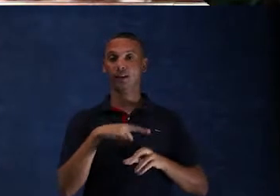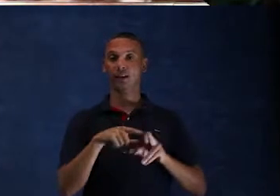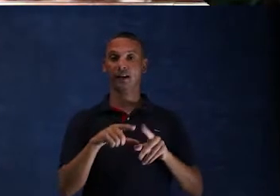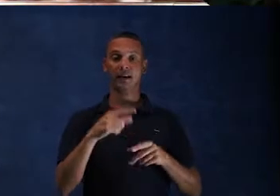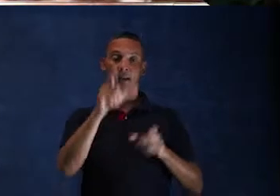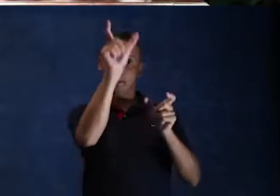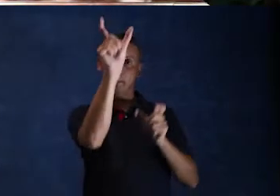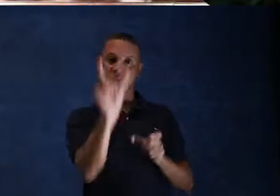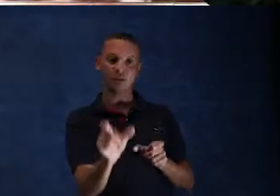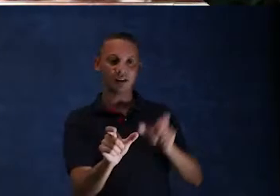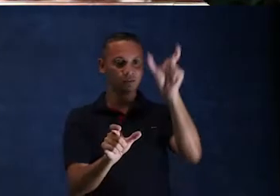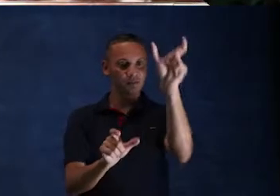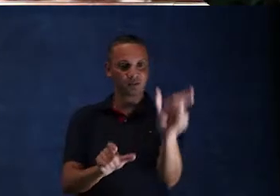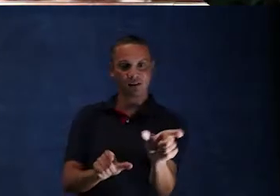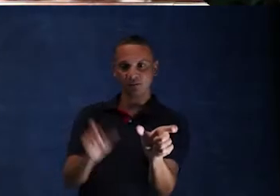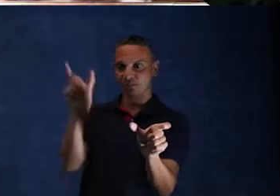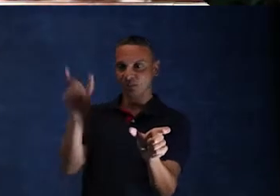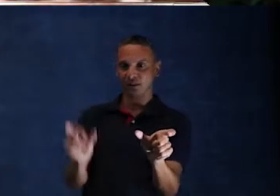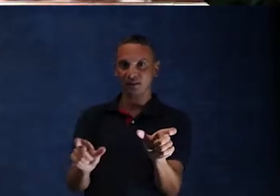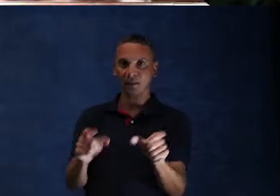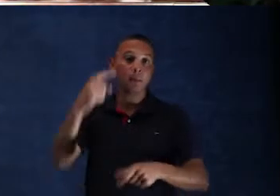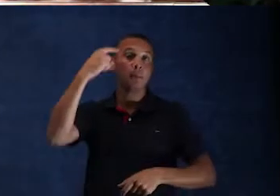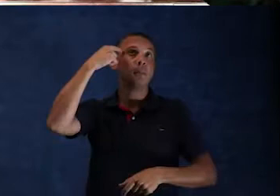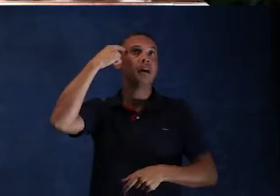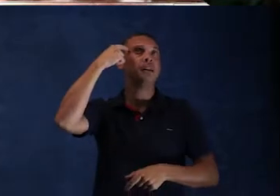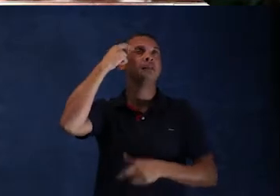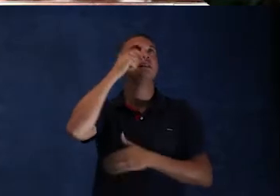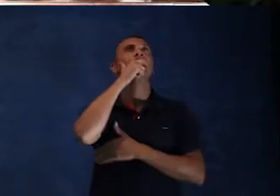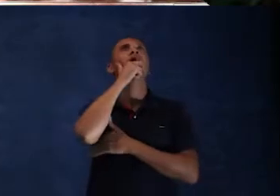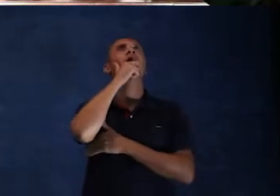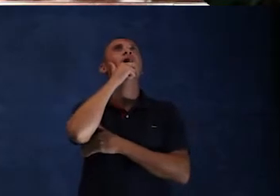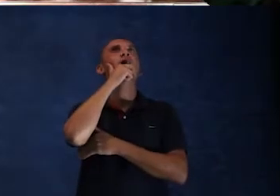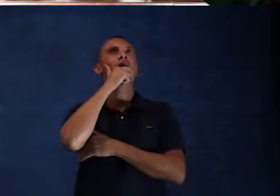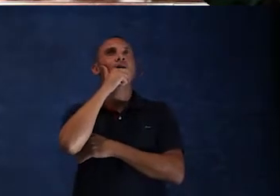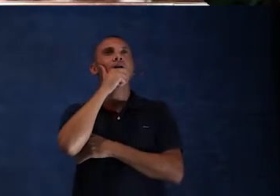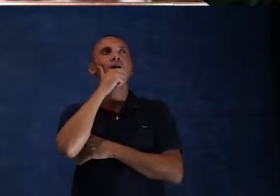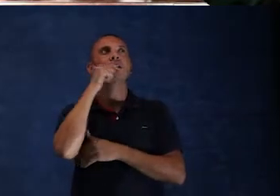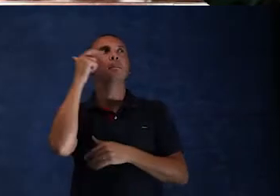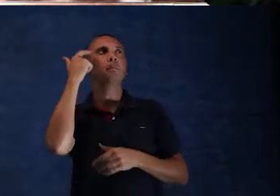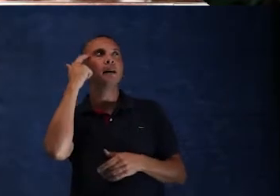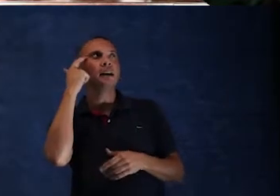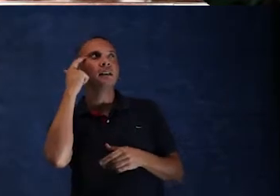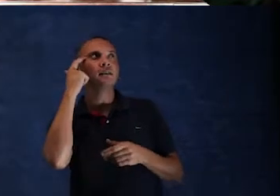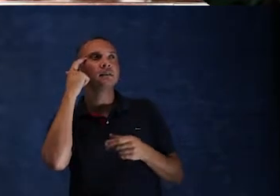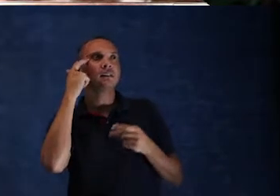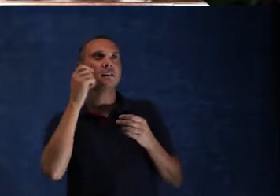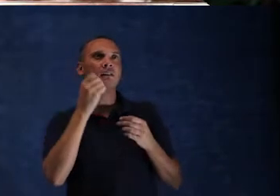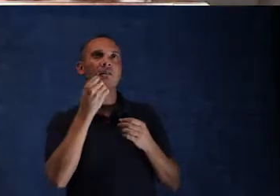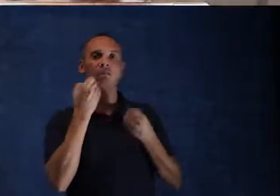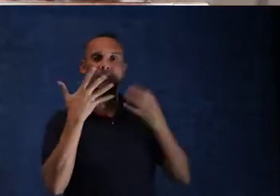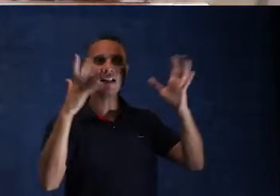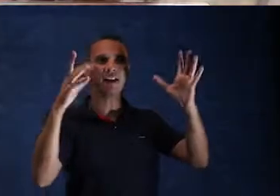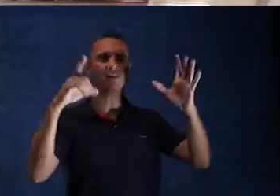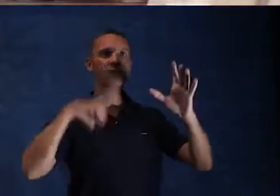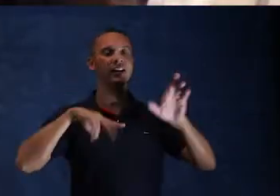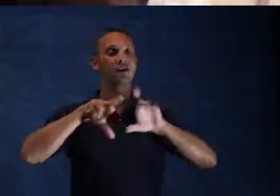cujos personagens, ou cujo personagem central se pensa. Ele se pensa, ele